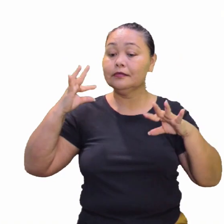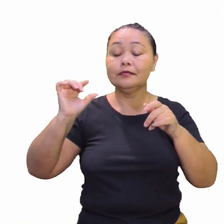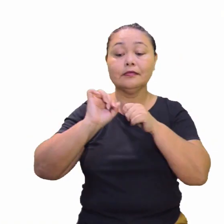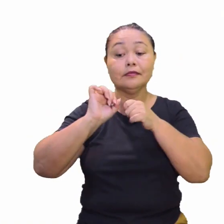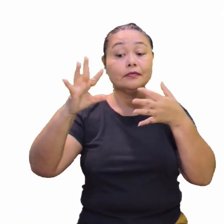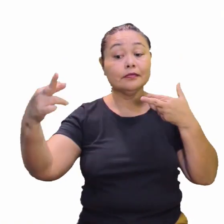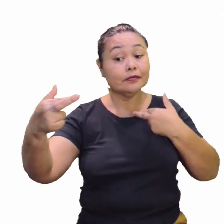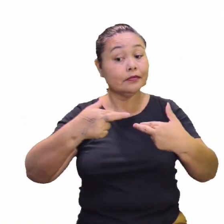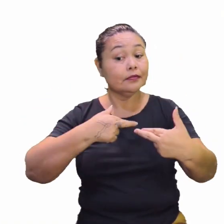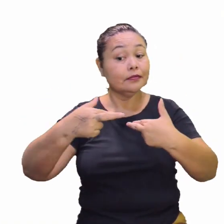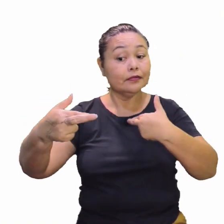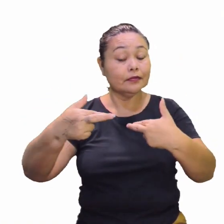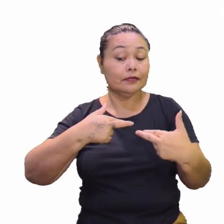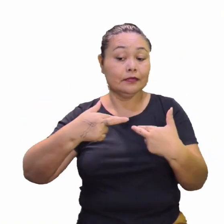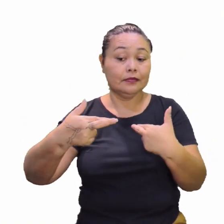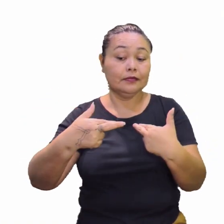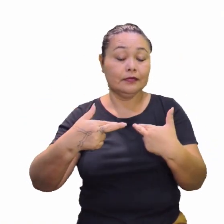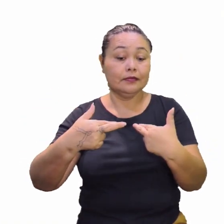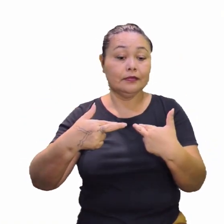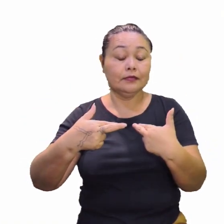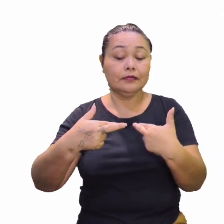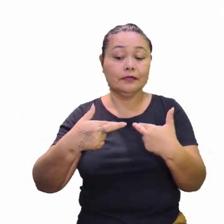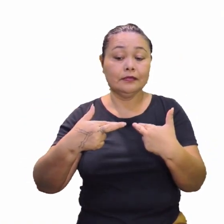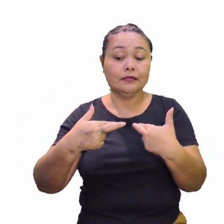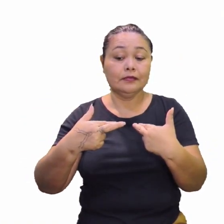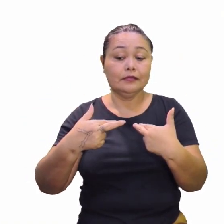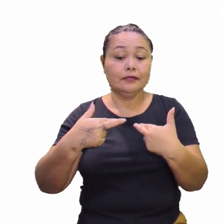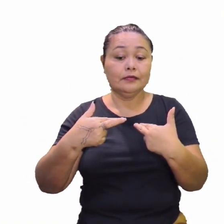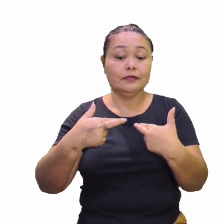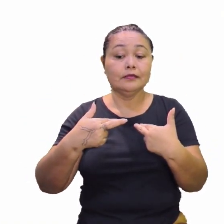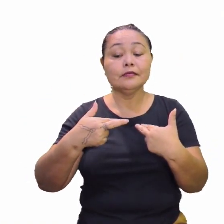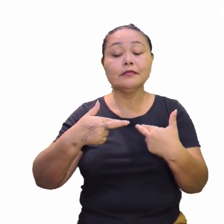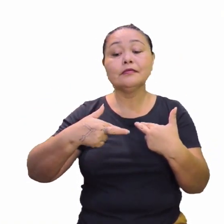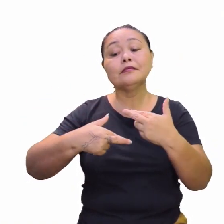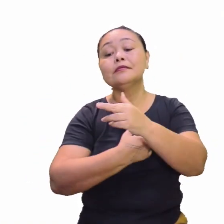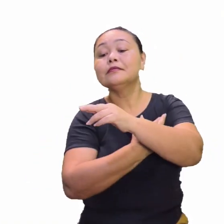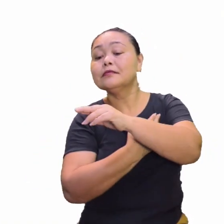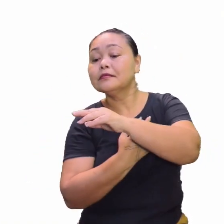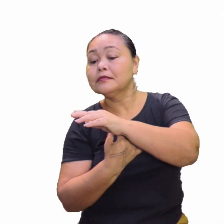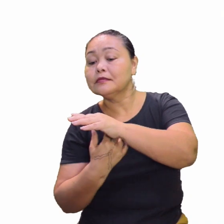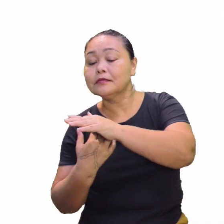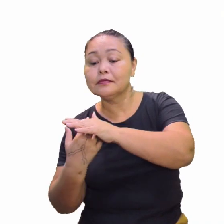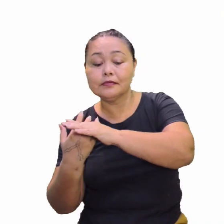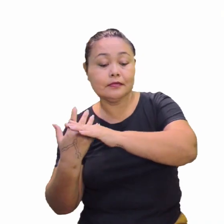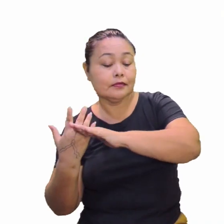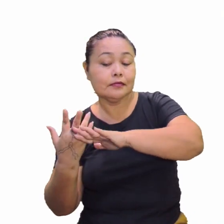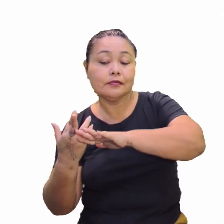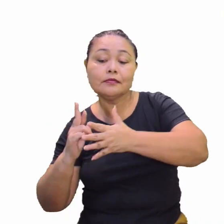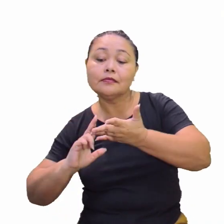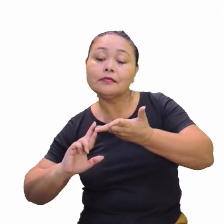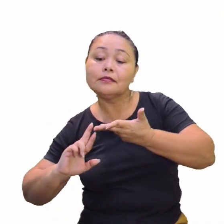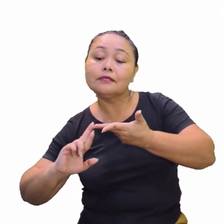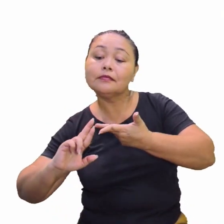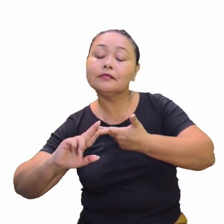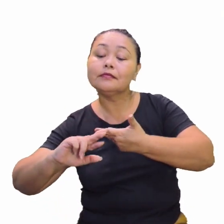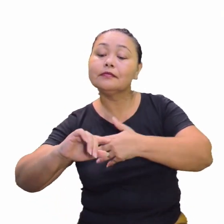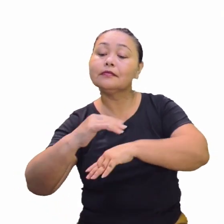está relacionado à questão do meio ambiente, está